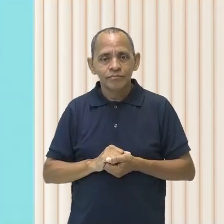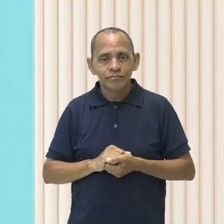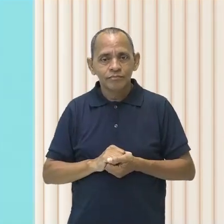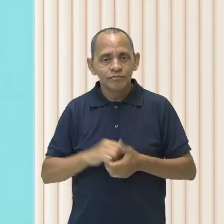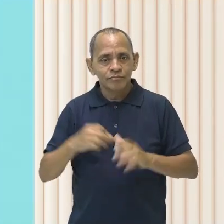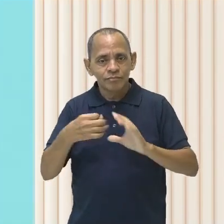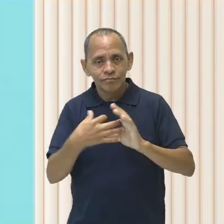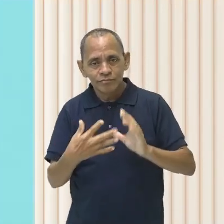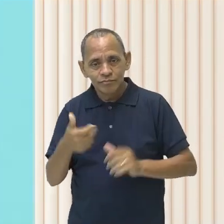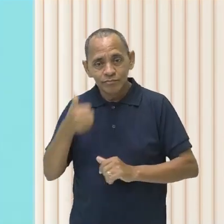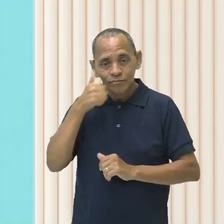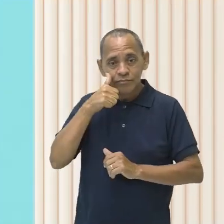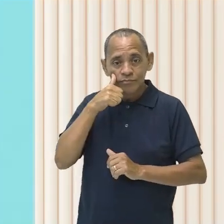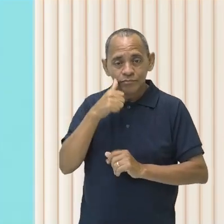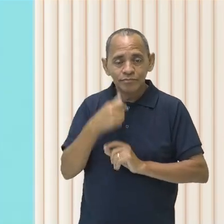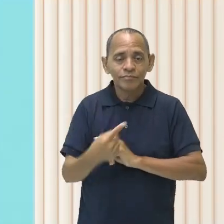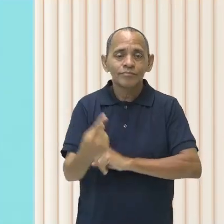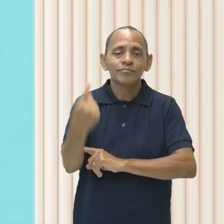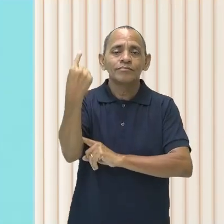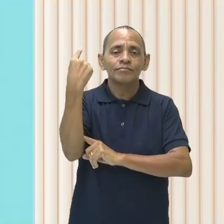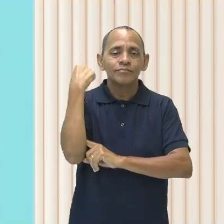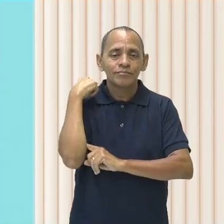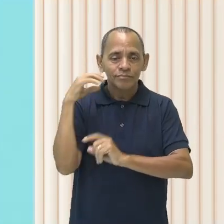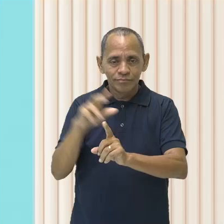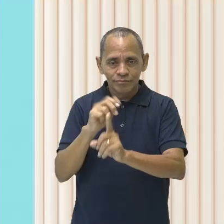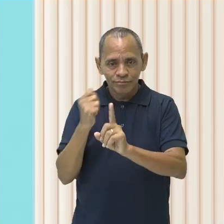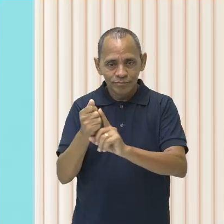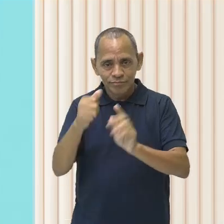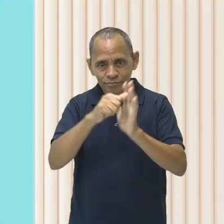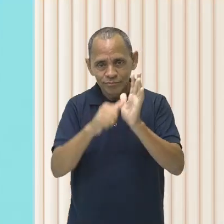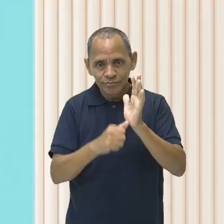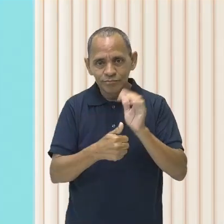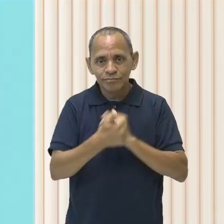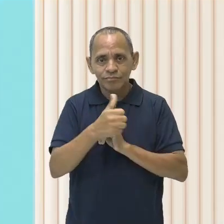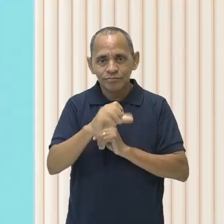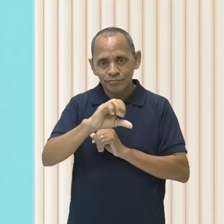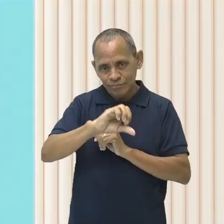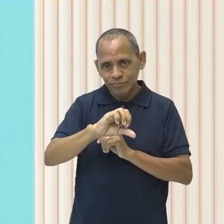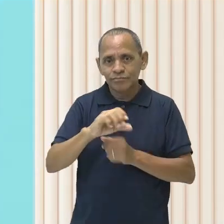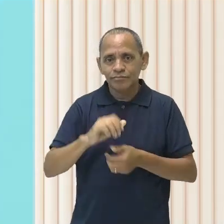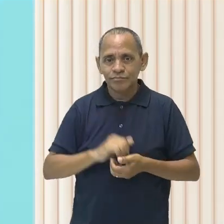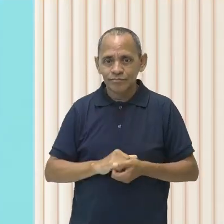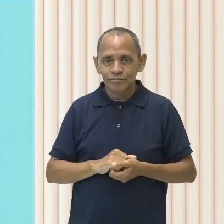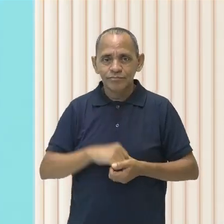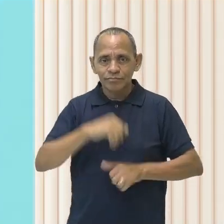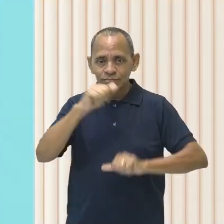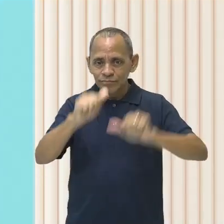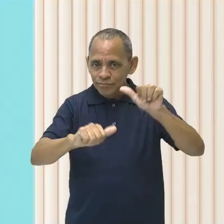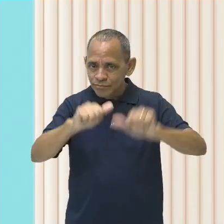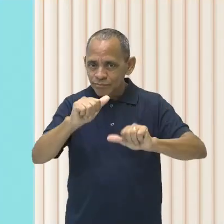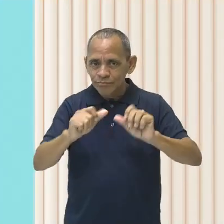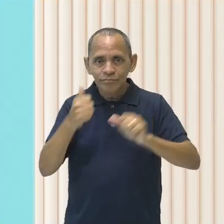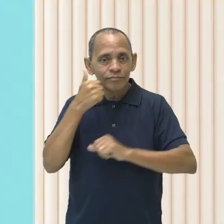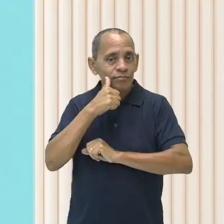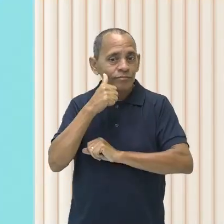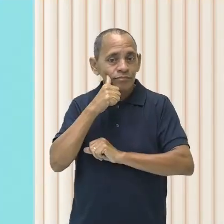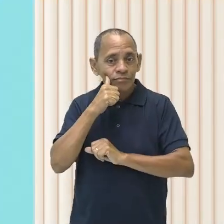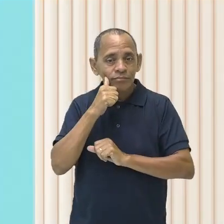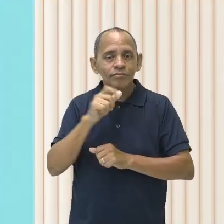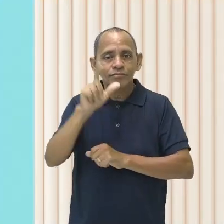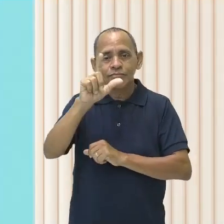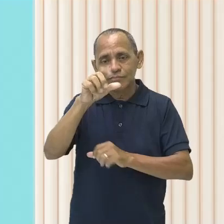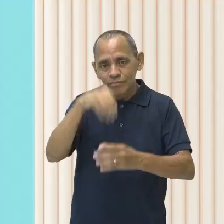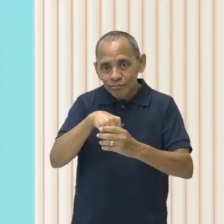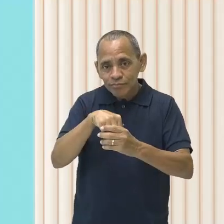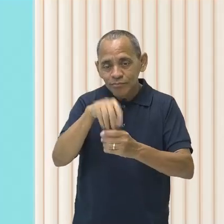da mulher na sociedade do século XIX. Então, é isso que a gente vai analisar hoje na nossa aula. A mulher na